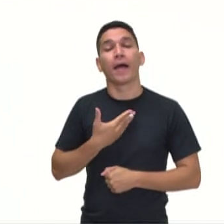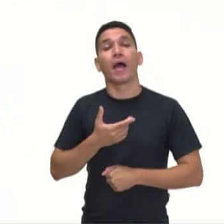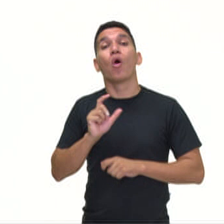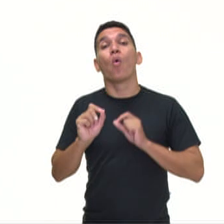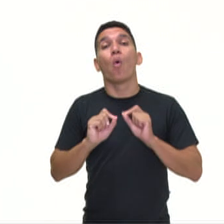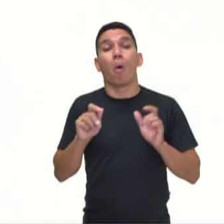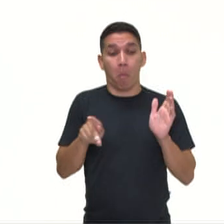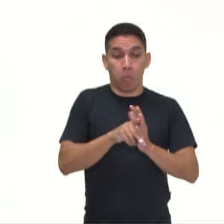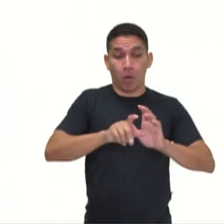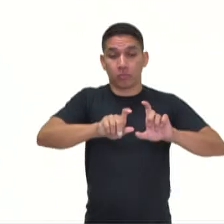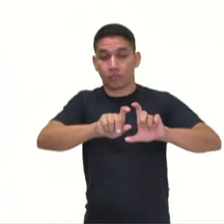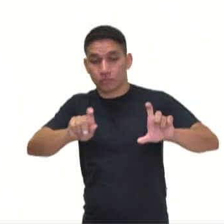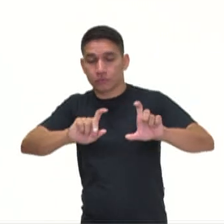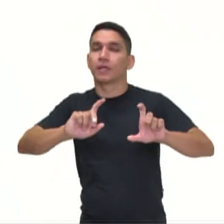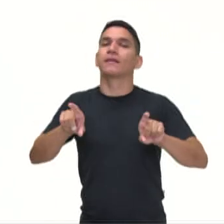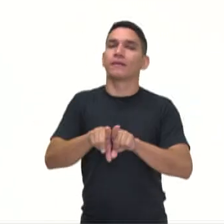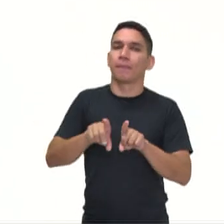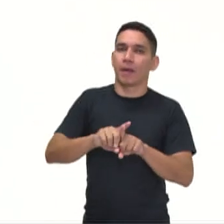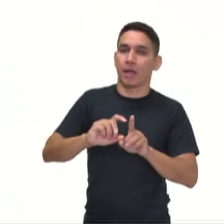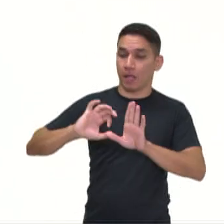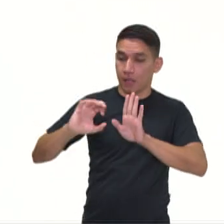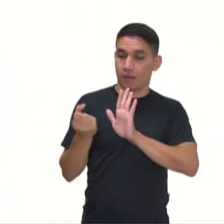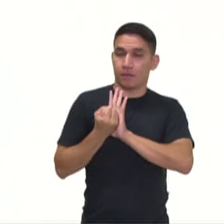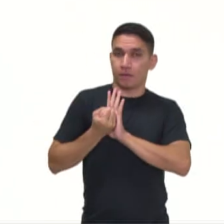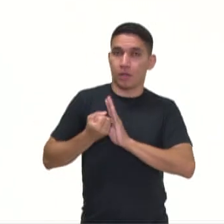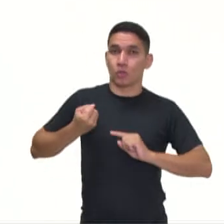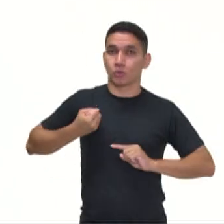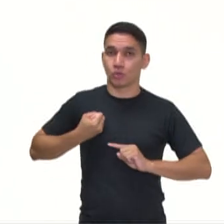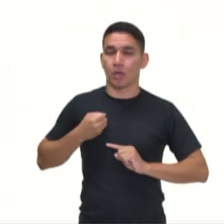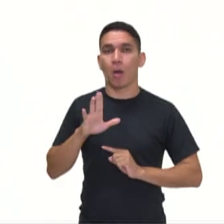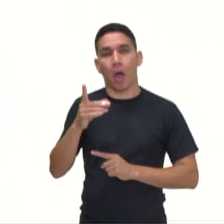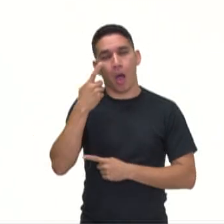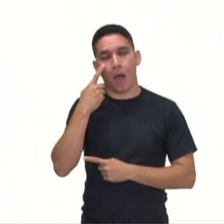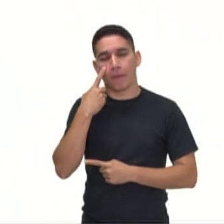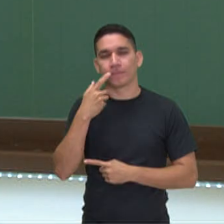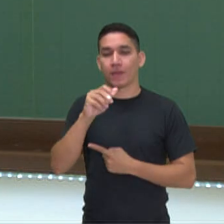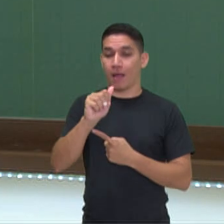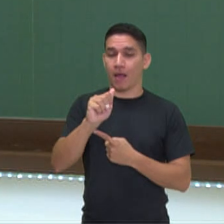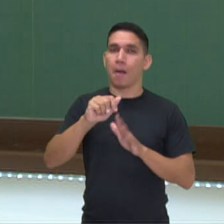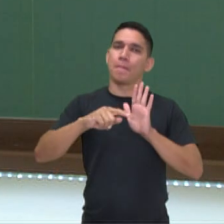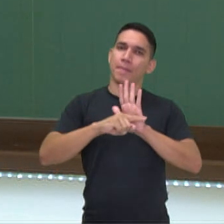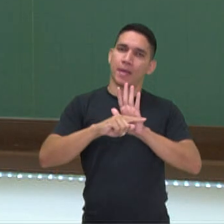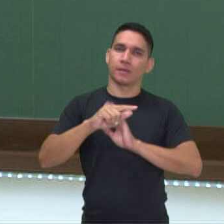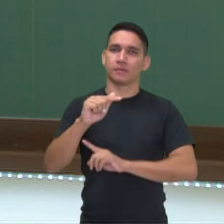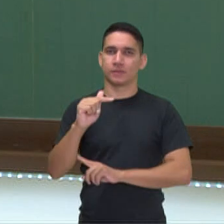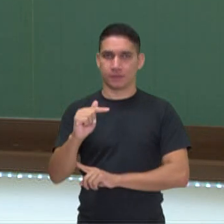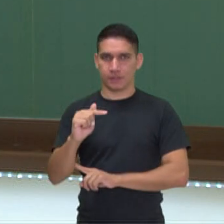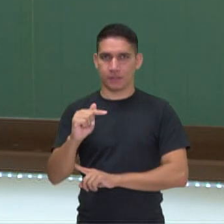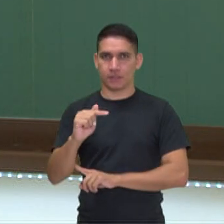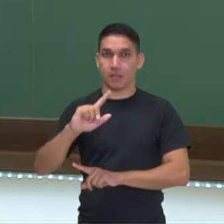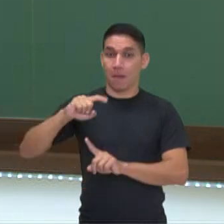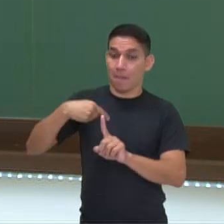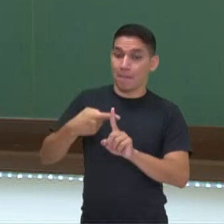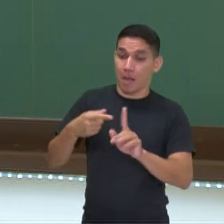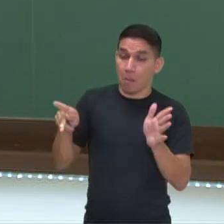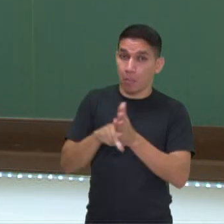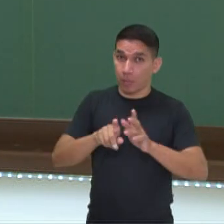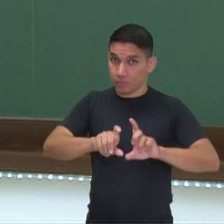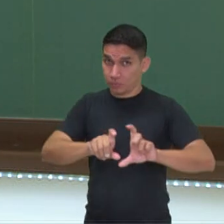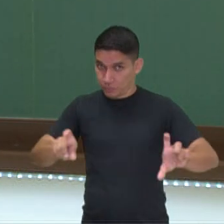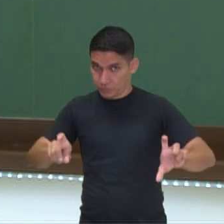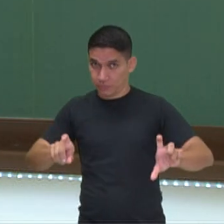e o sinal que é do número. Olha lá, o A, menos 7, mais, esse mais é o da